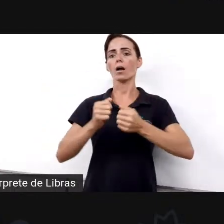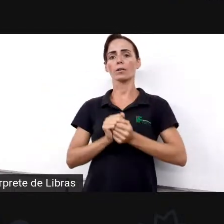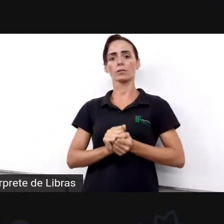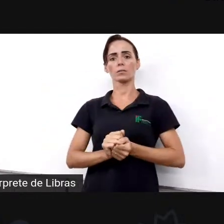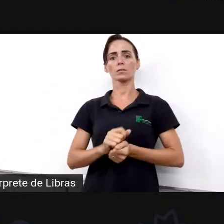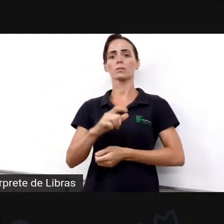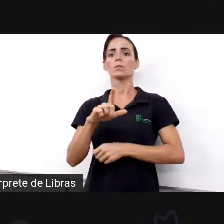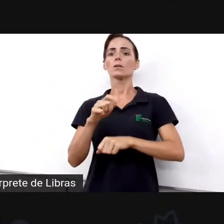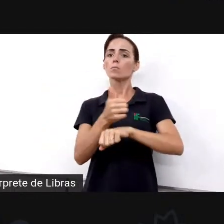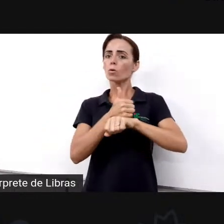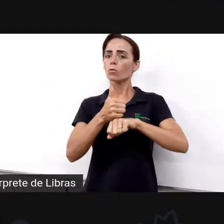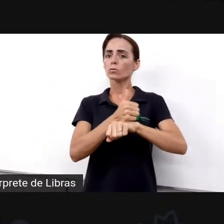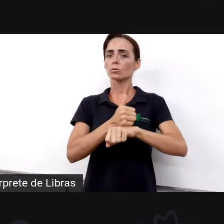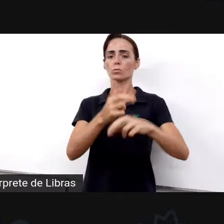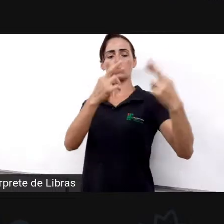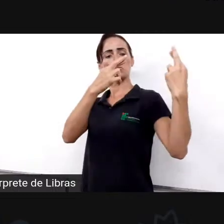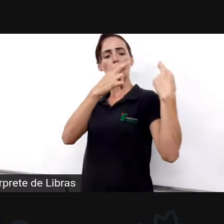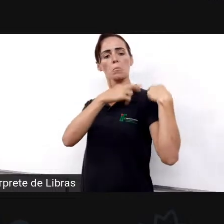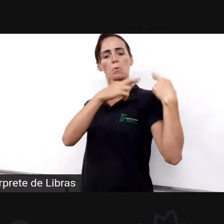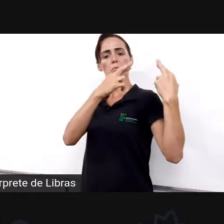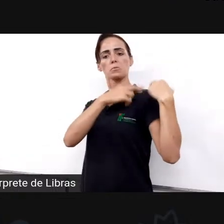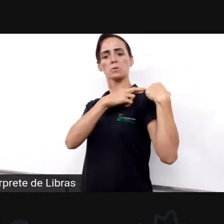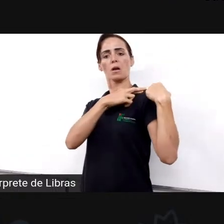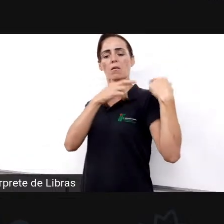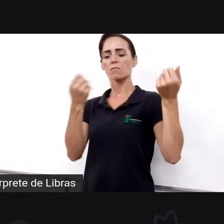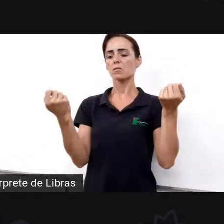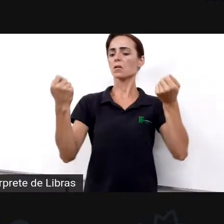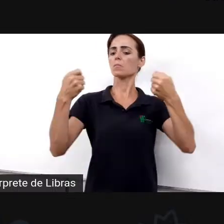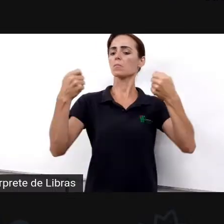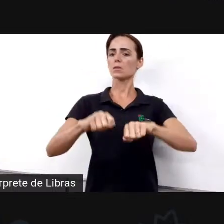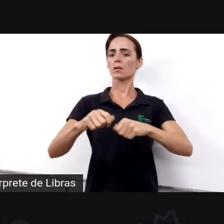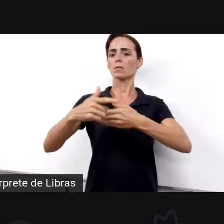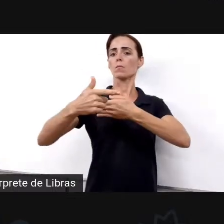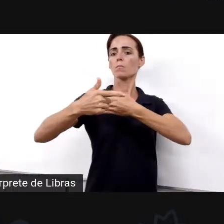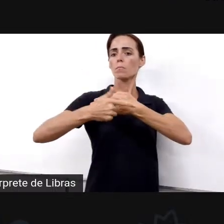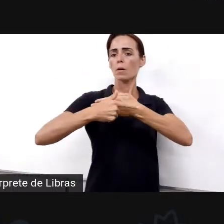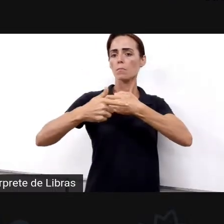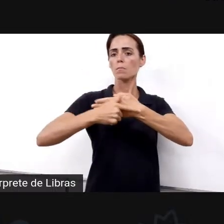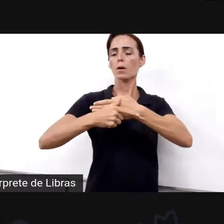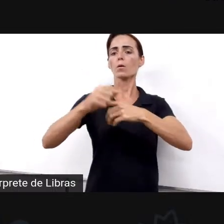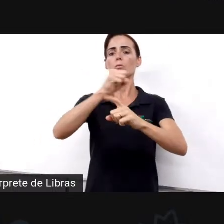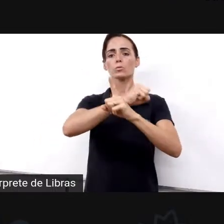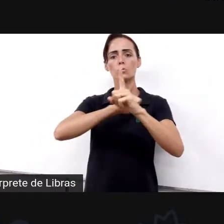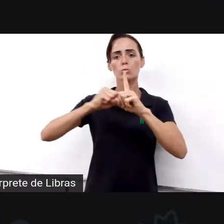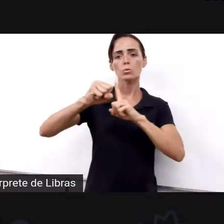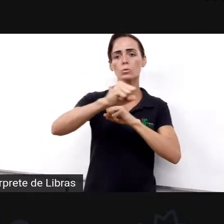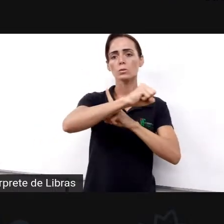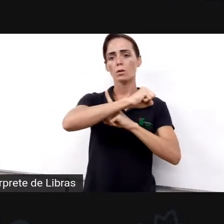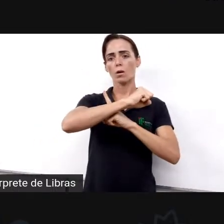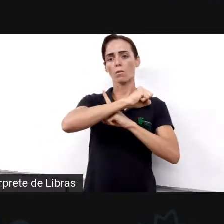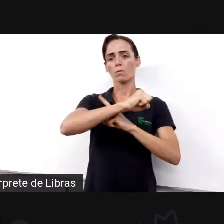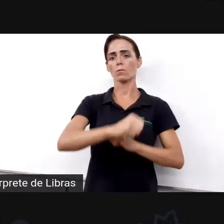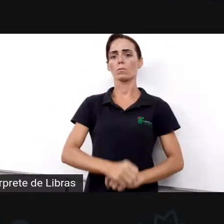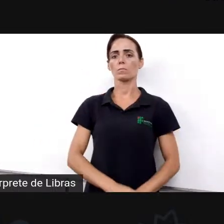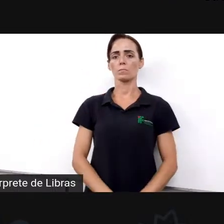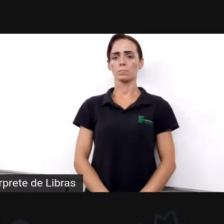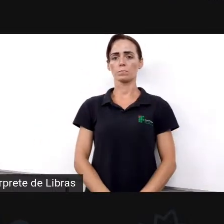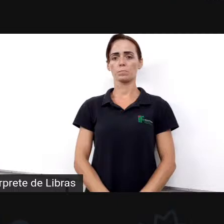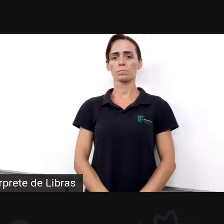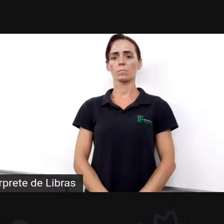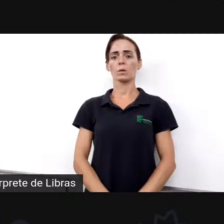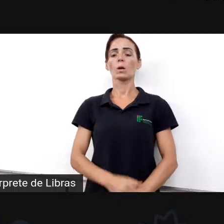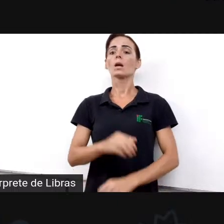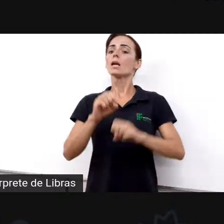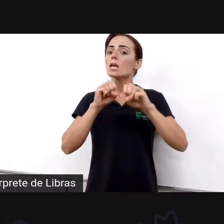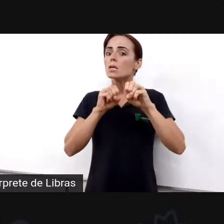e comprometidos com o seu papel social. Quero que saibam, a educação é um